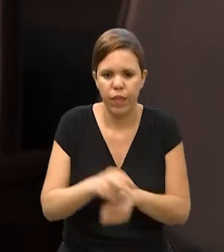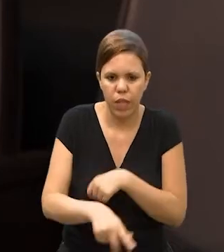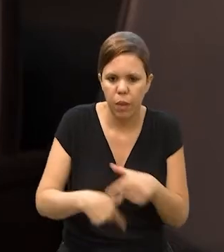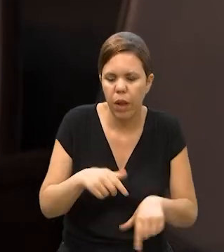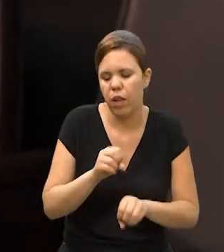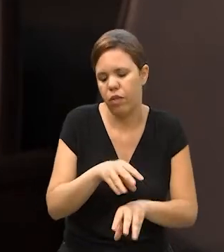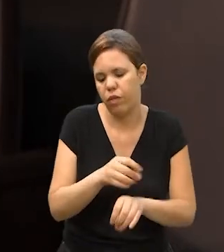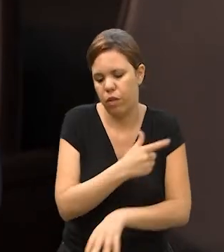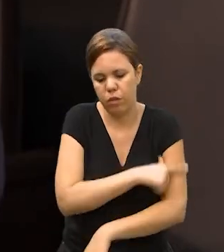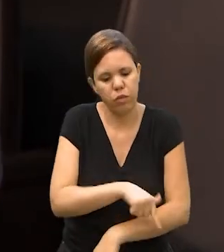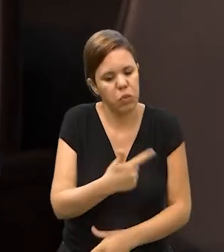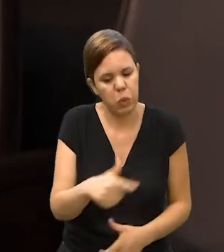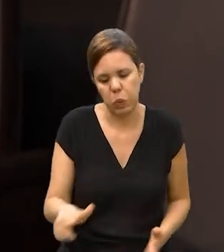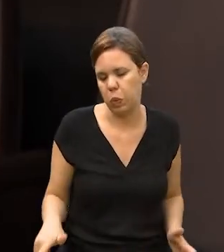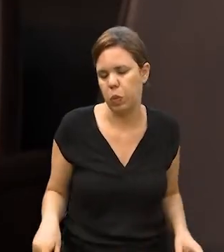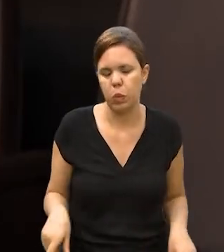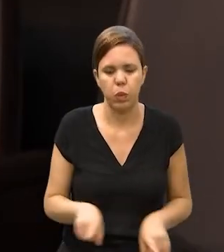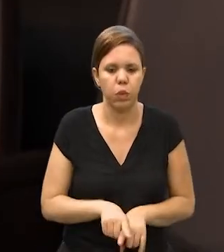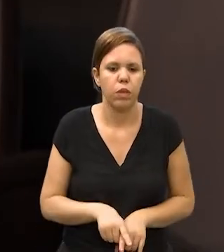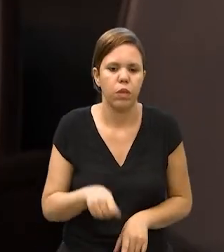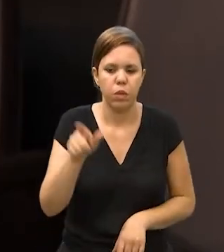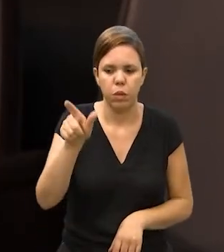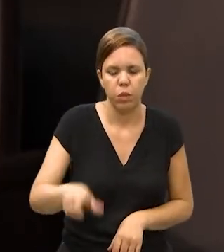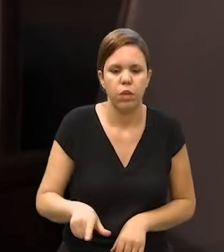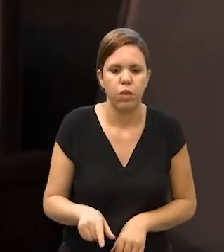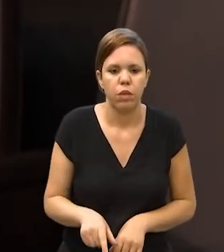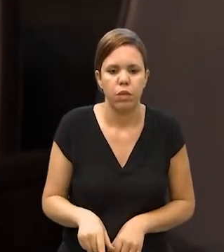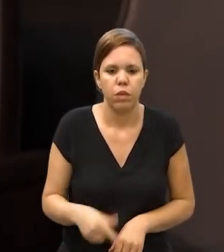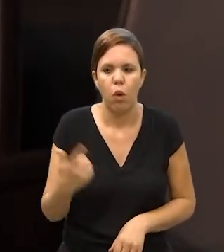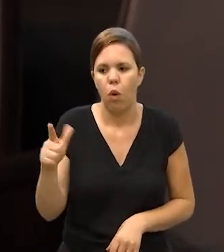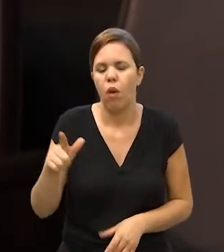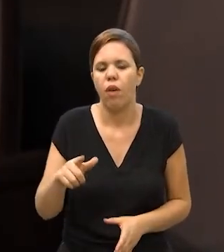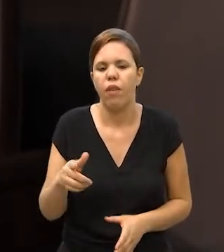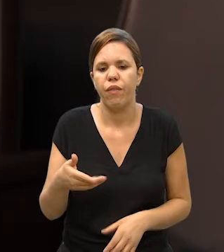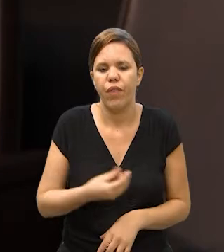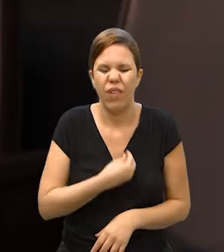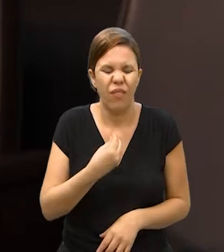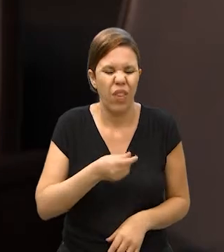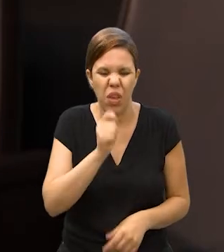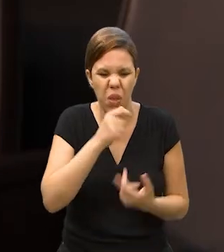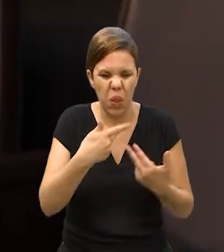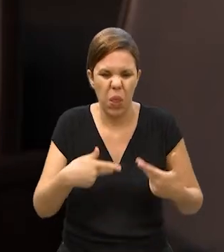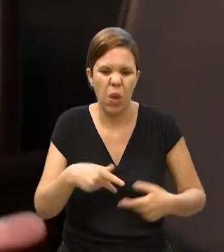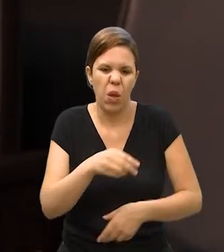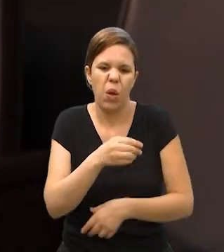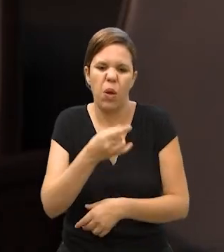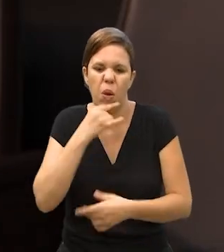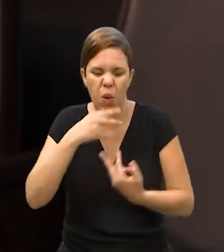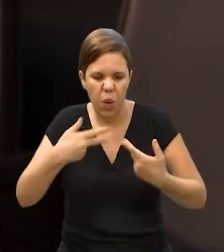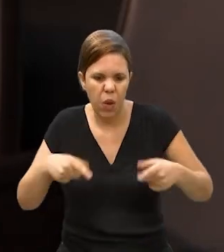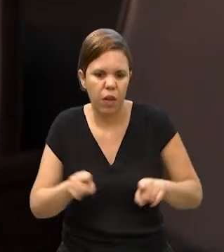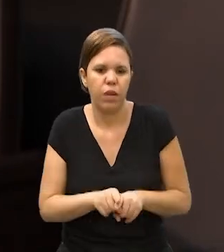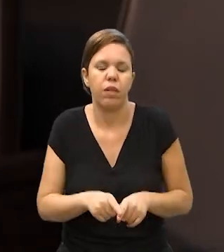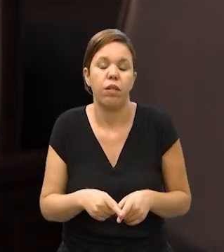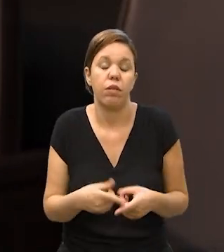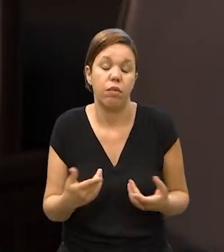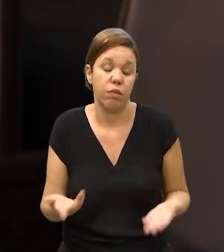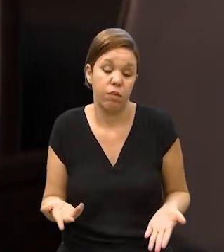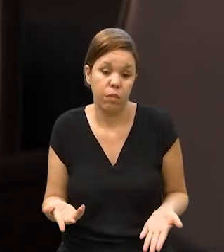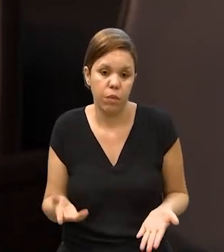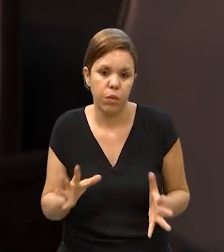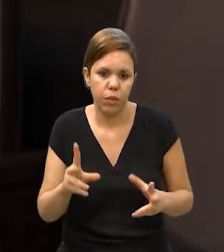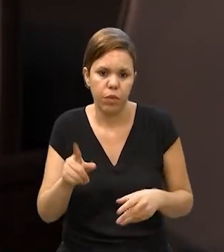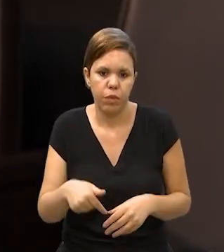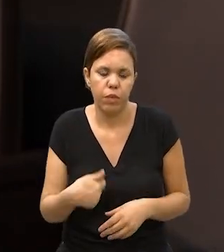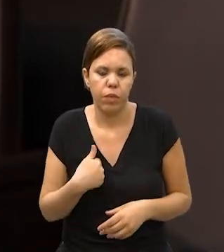ter educação, muitas vezes ela pode ir para o mundo das drogas, para o álcool, enfim. Então,